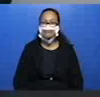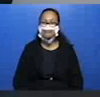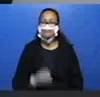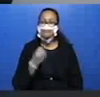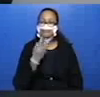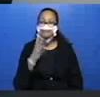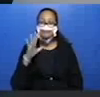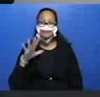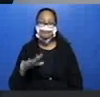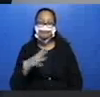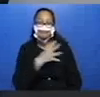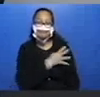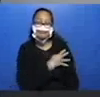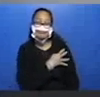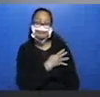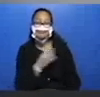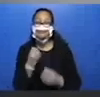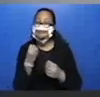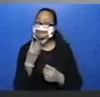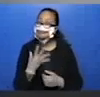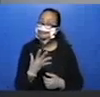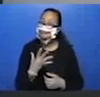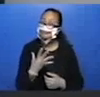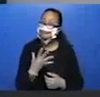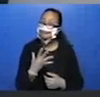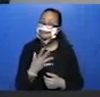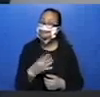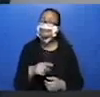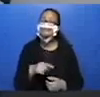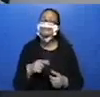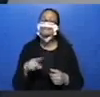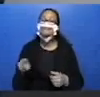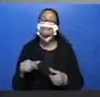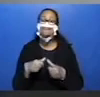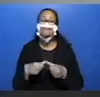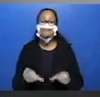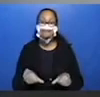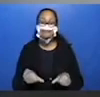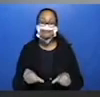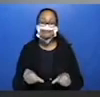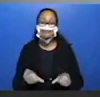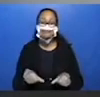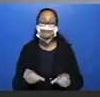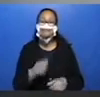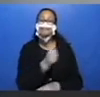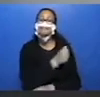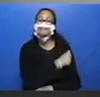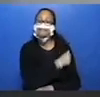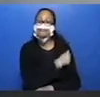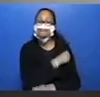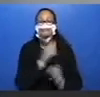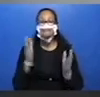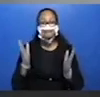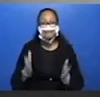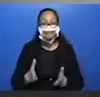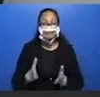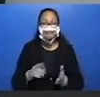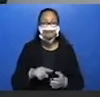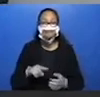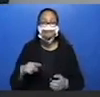Boa tarde, quarto ano. Tudo bem? Como passaram? Meninos, hoje nós vamos